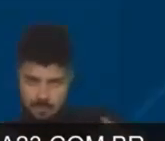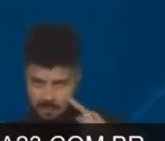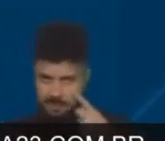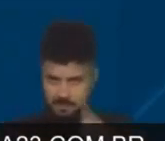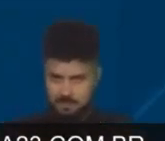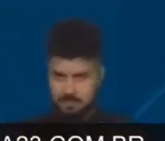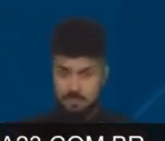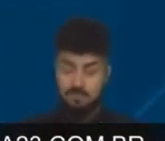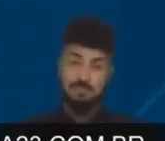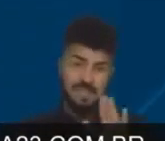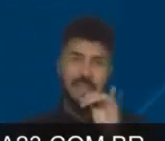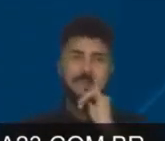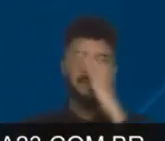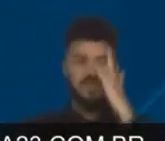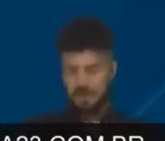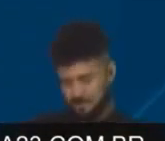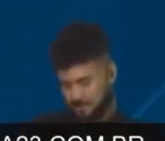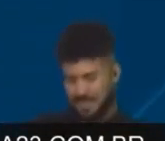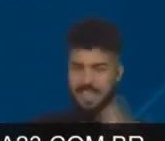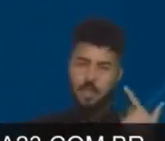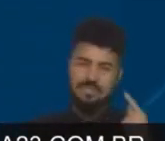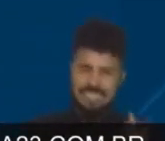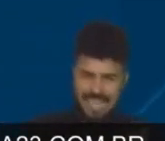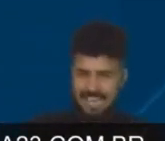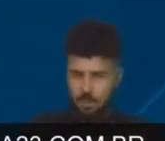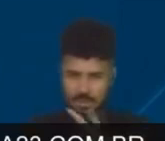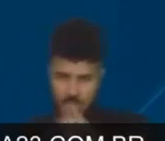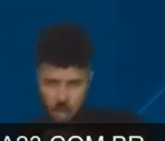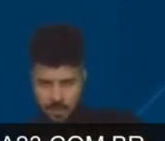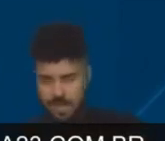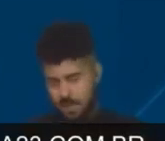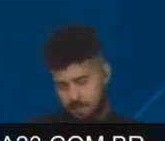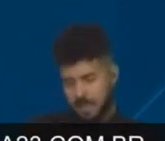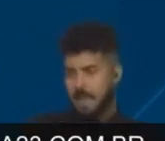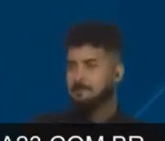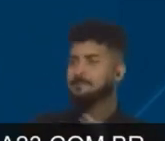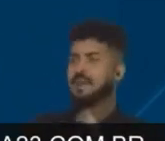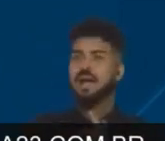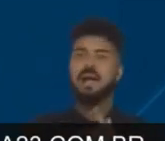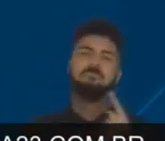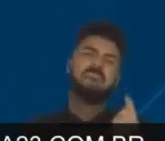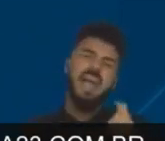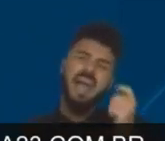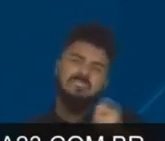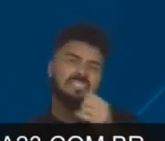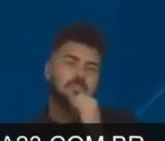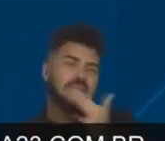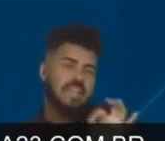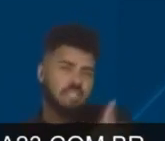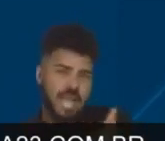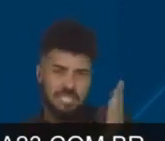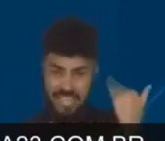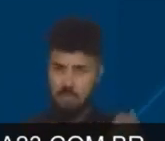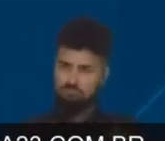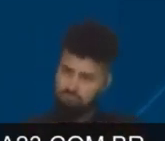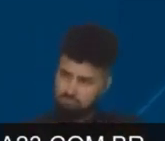Um passageiro, 2016 até 2019, ele pagava num valor numa corrida R$ 10,00, um exemplo, R$